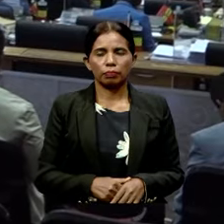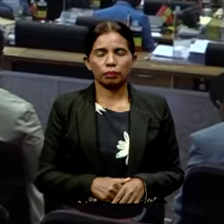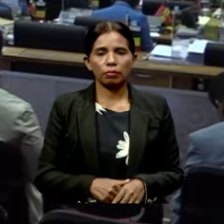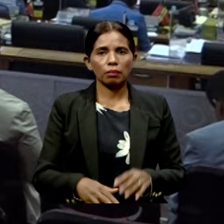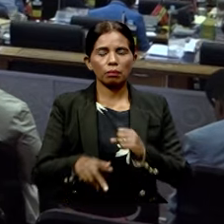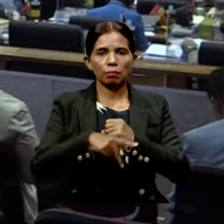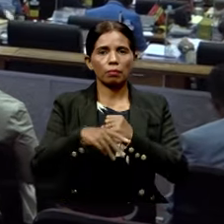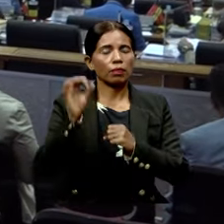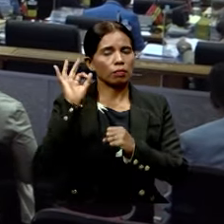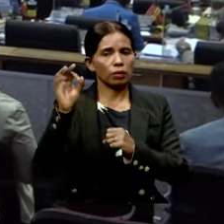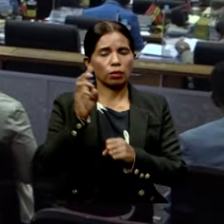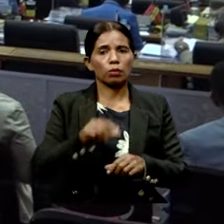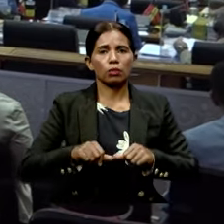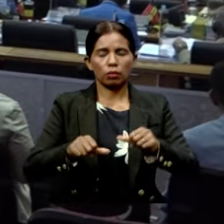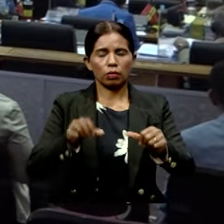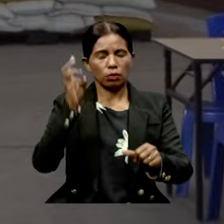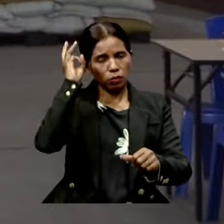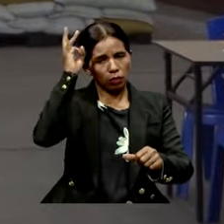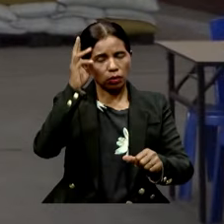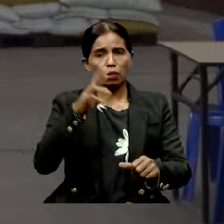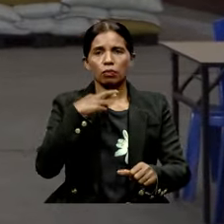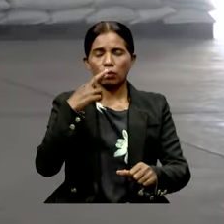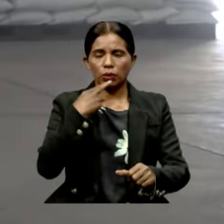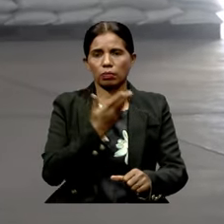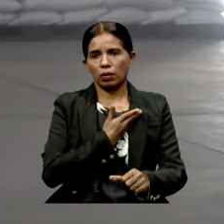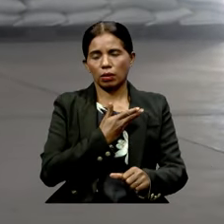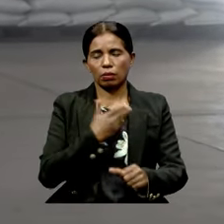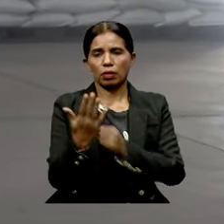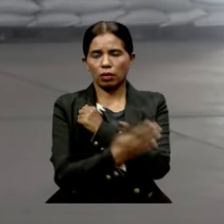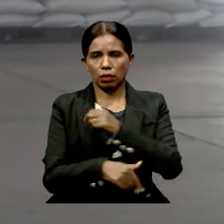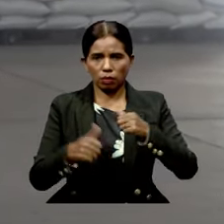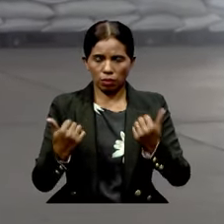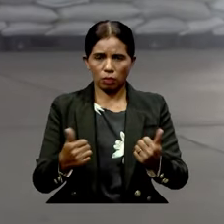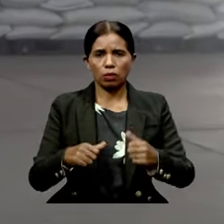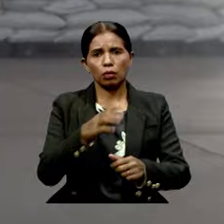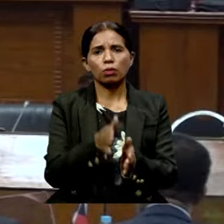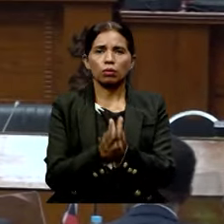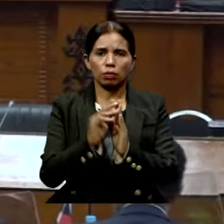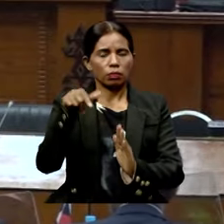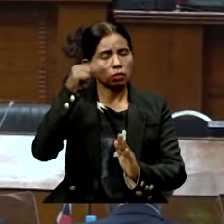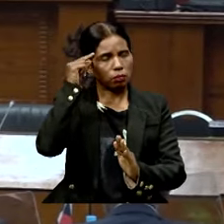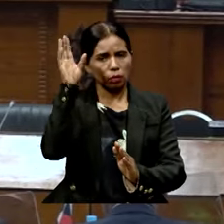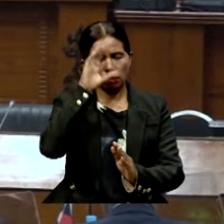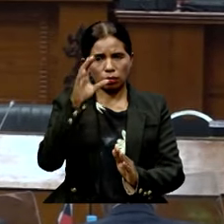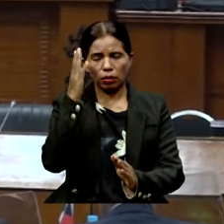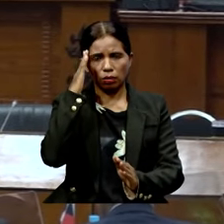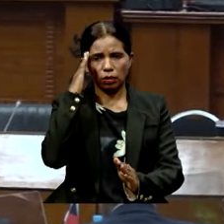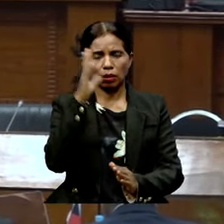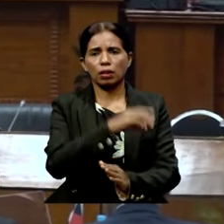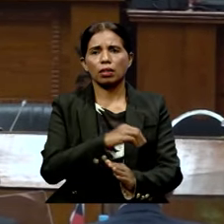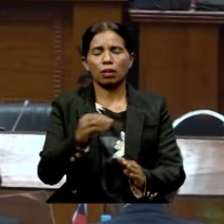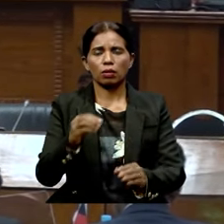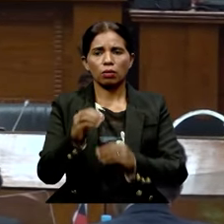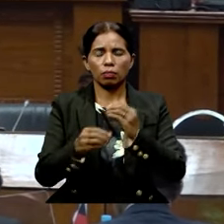Bancada Fretilin continua preocupa o folim foz e railaran. Nebe mak dadaung ne continua aumenta, tamba ne husu governo buka solução imediata. Bak estaung